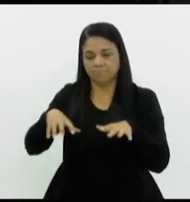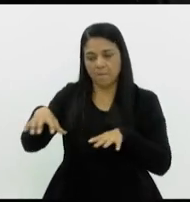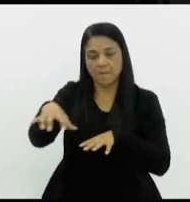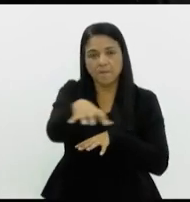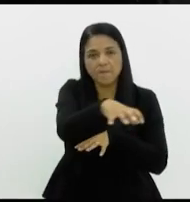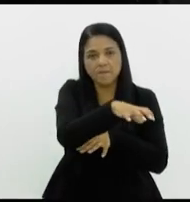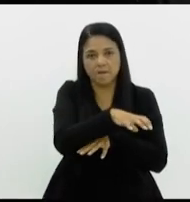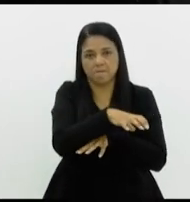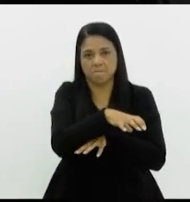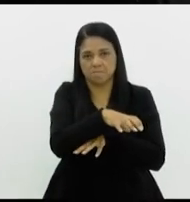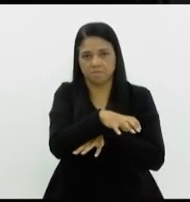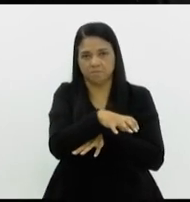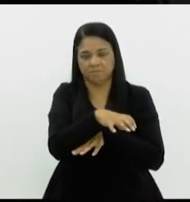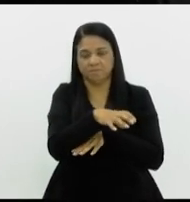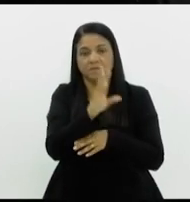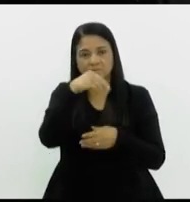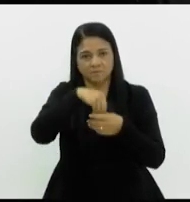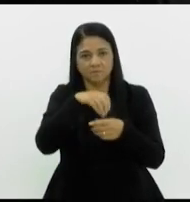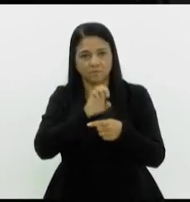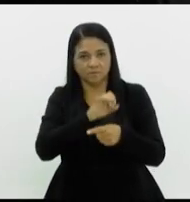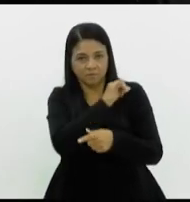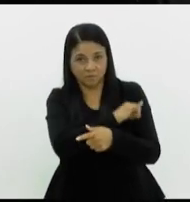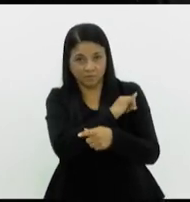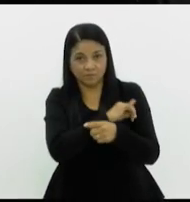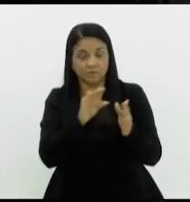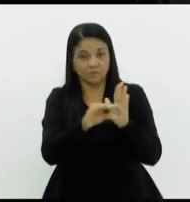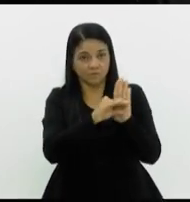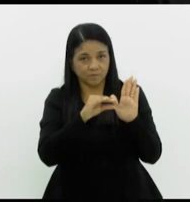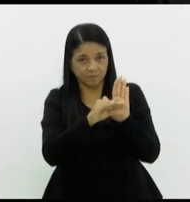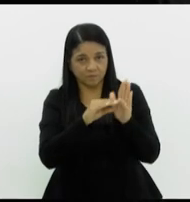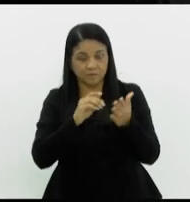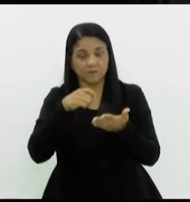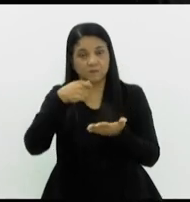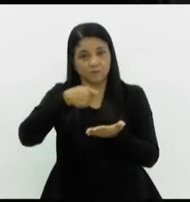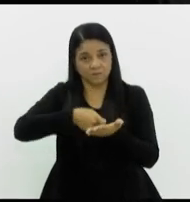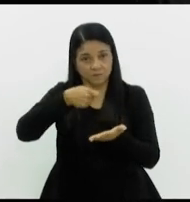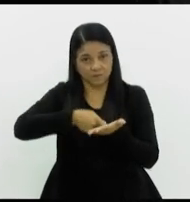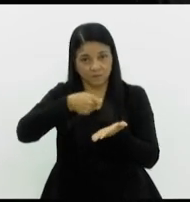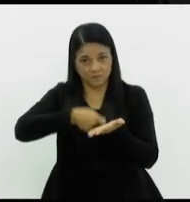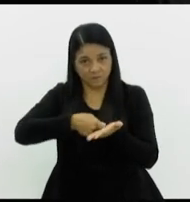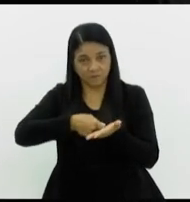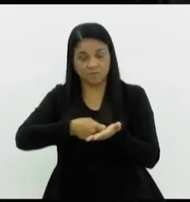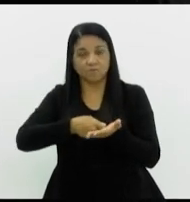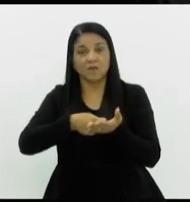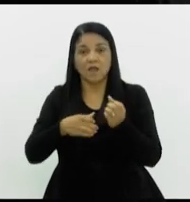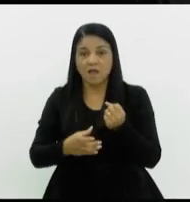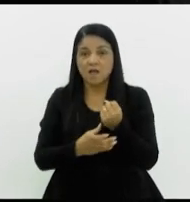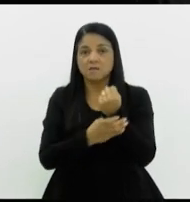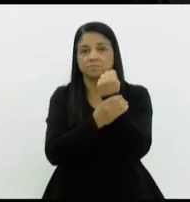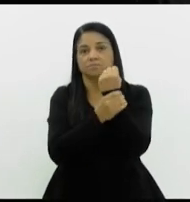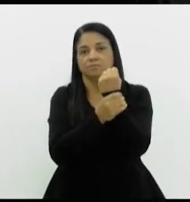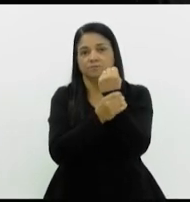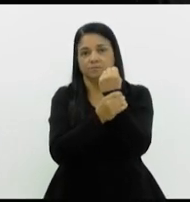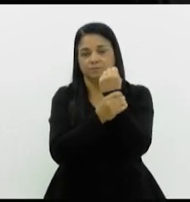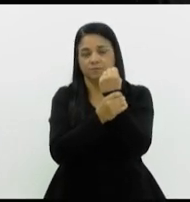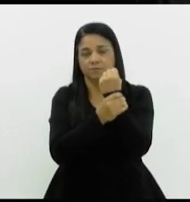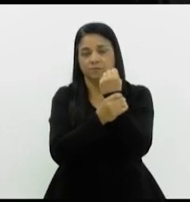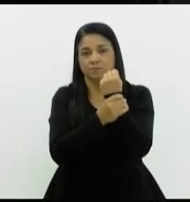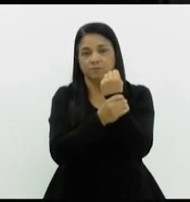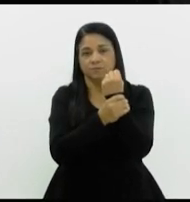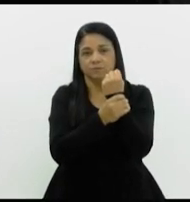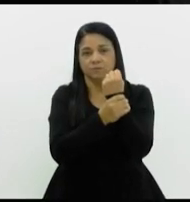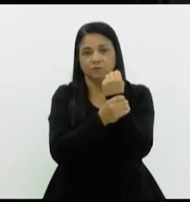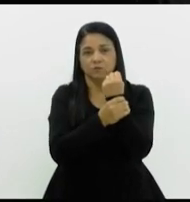regionalizada. Com a implementação das emendas impositivas, estamos assegurando que uma parcela